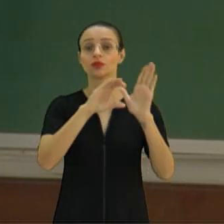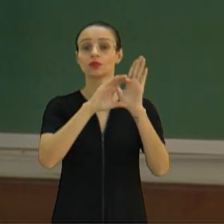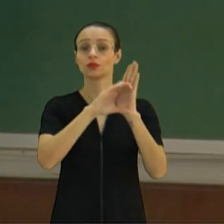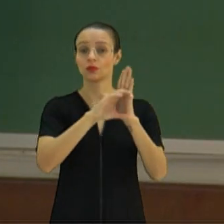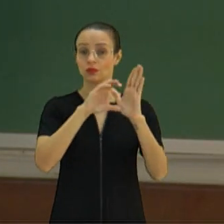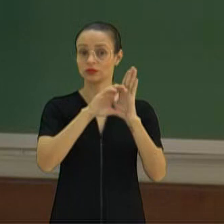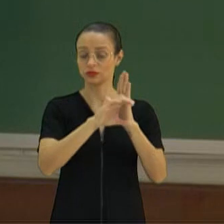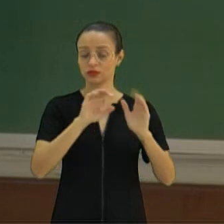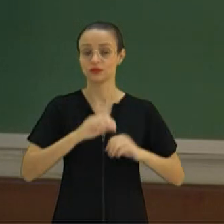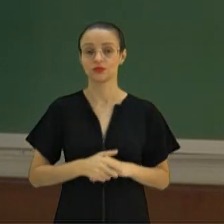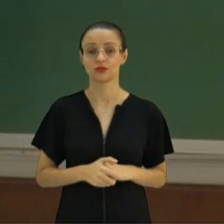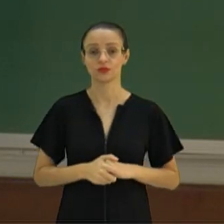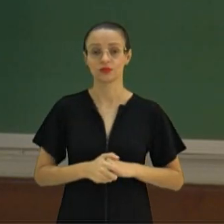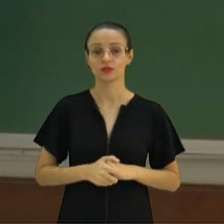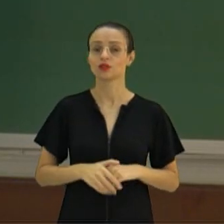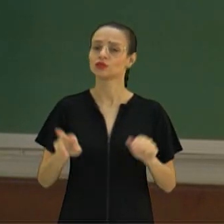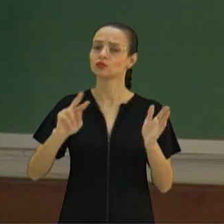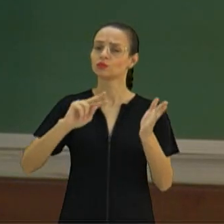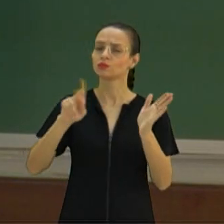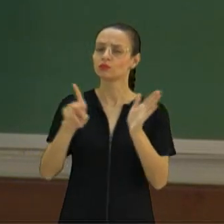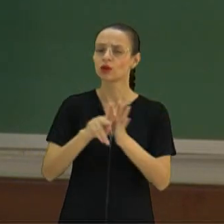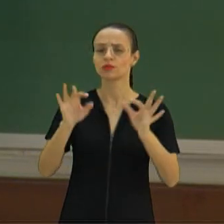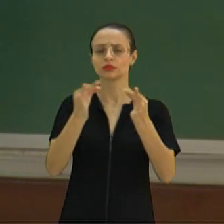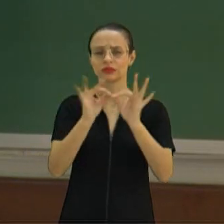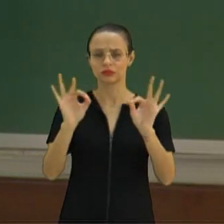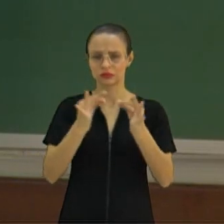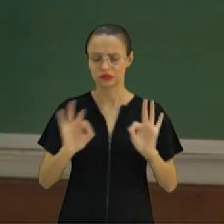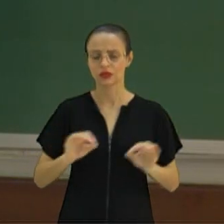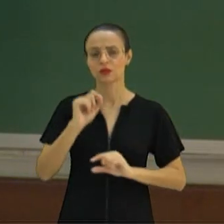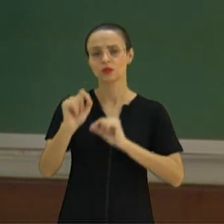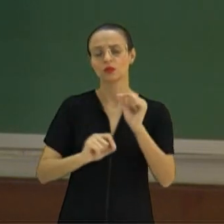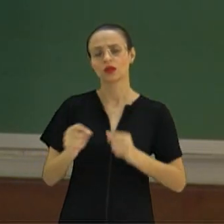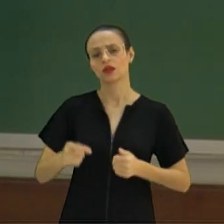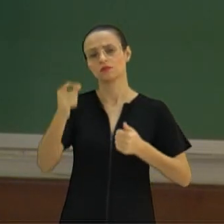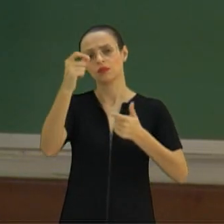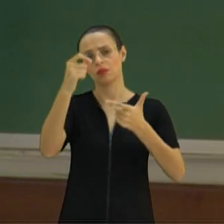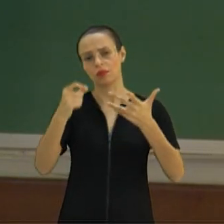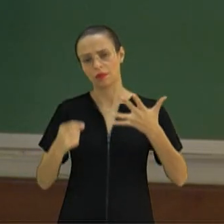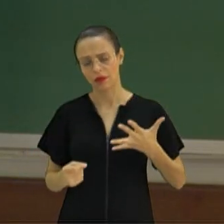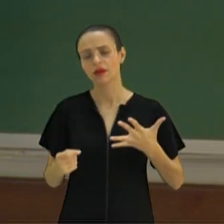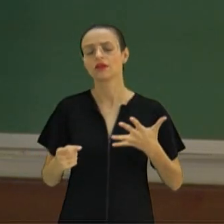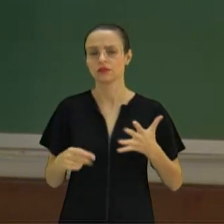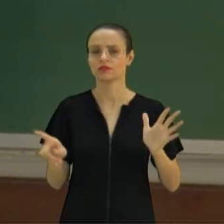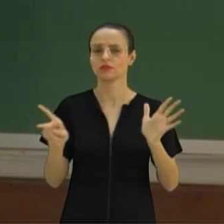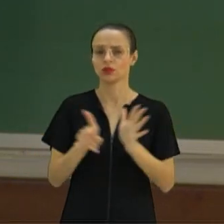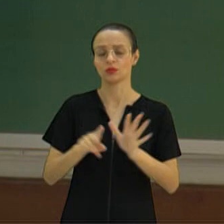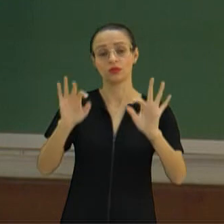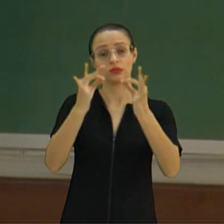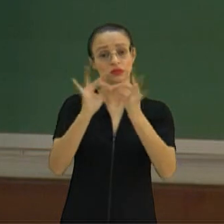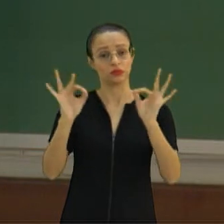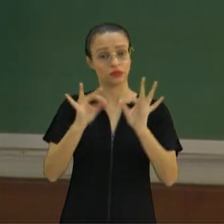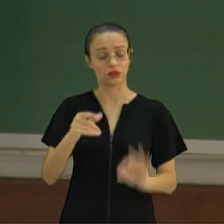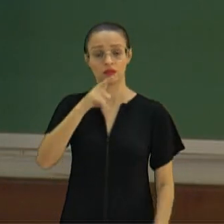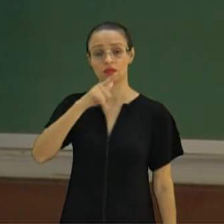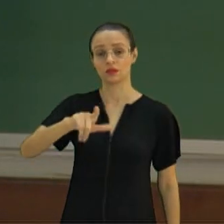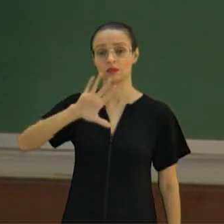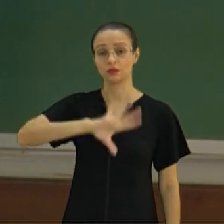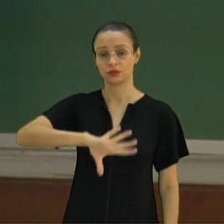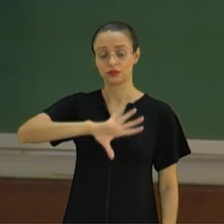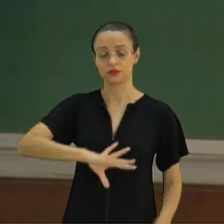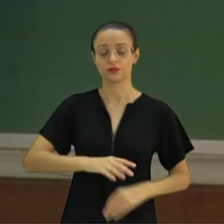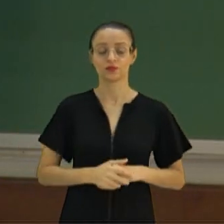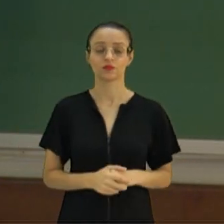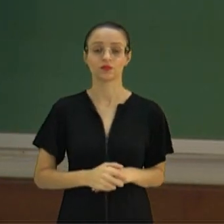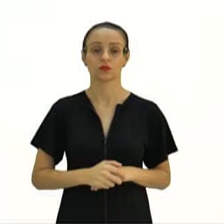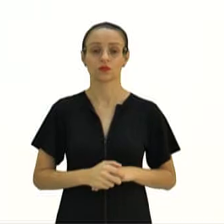conceitos de sintaxe, dos elementos que compõem aí a nossa sintaxe da língua portuguesa. Nós temos